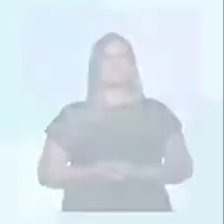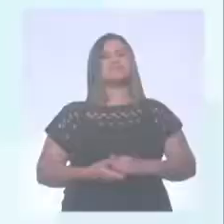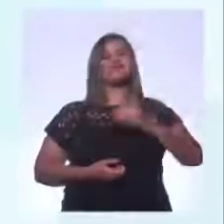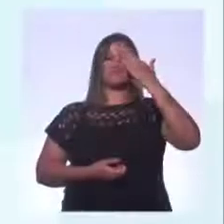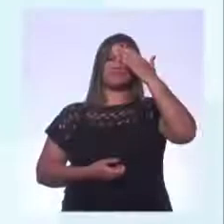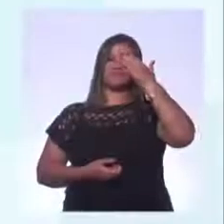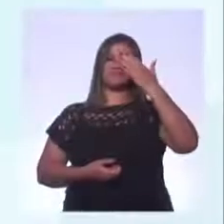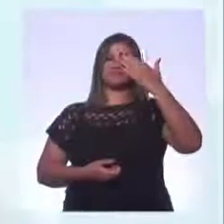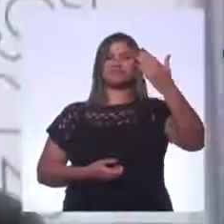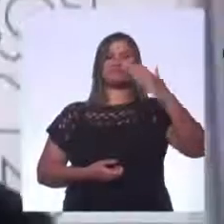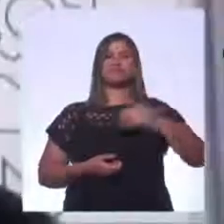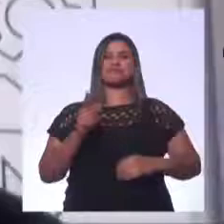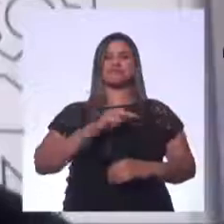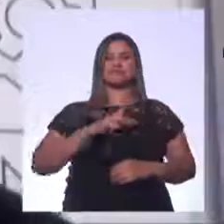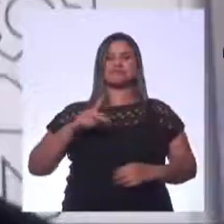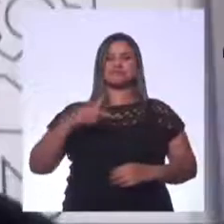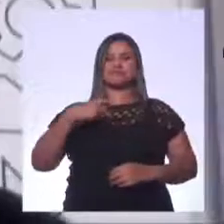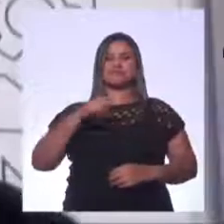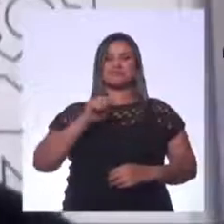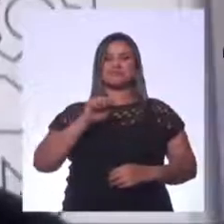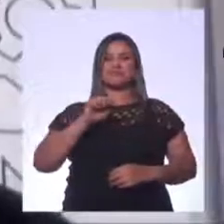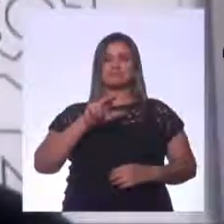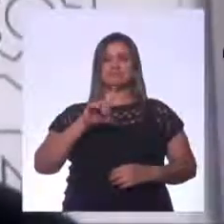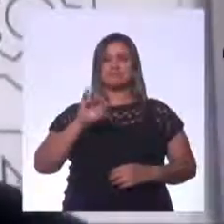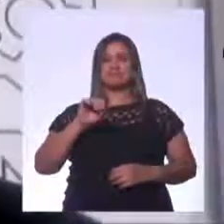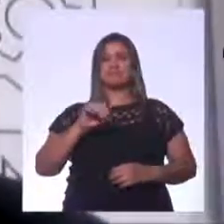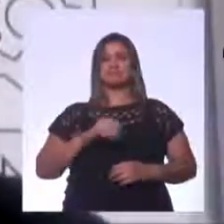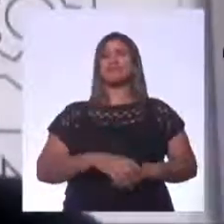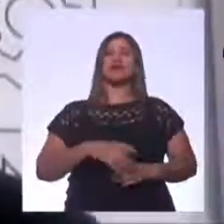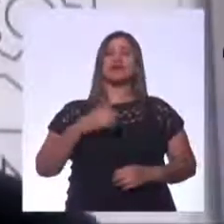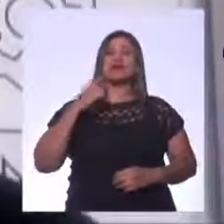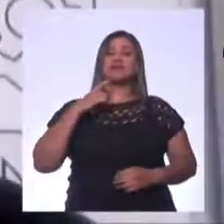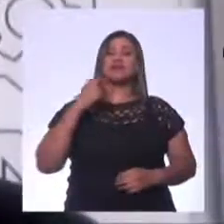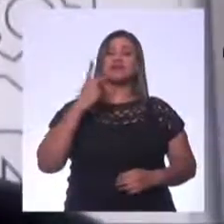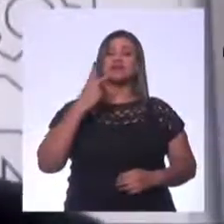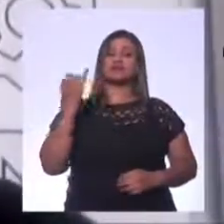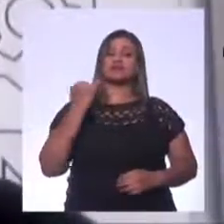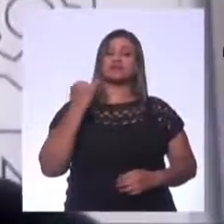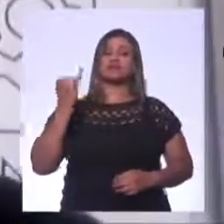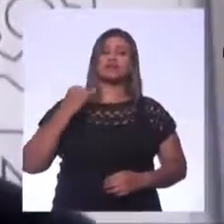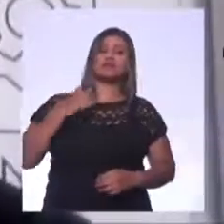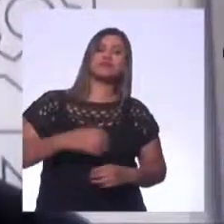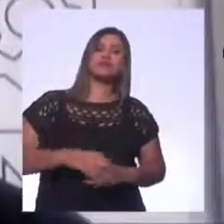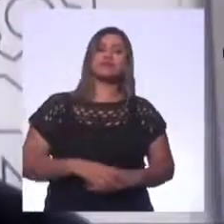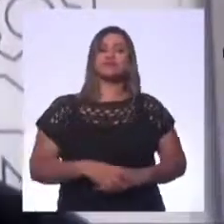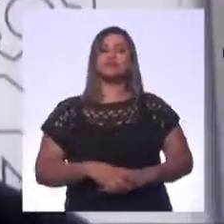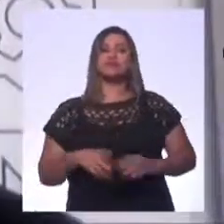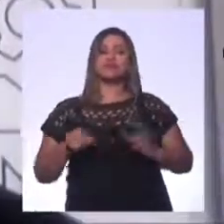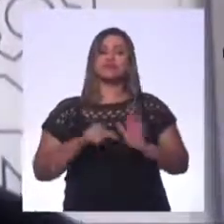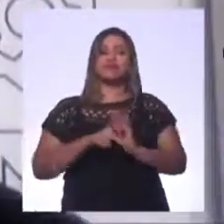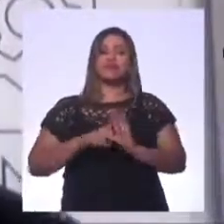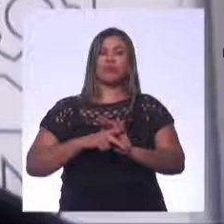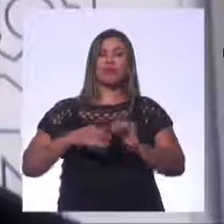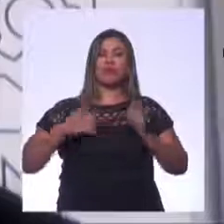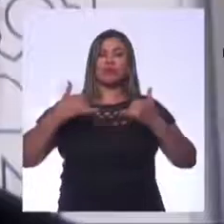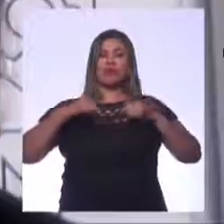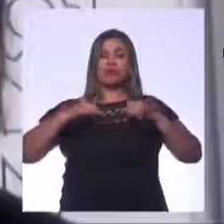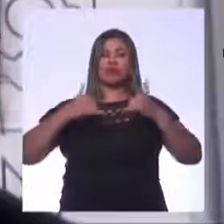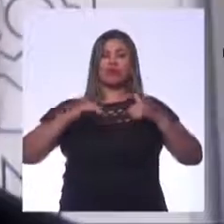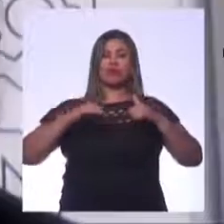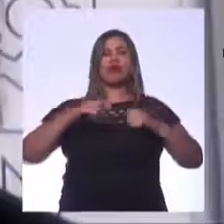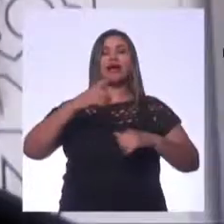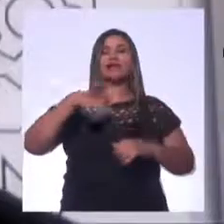Obrigada, professor Paulo. Então, nós já temos dois pontos importantes aí que fazem parte do circuito elétrico. Já falamos da